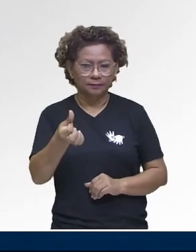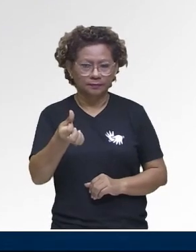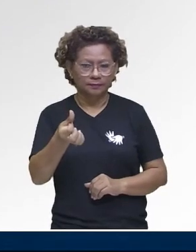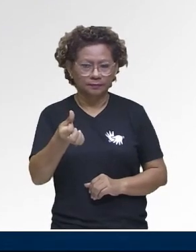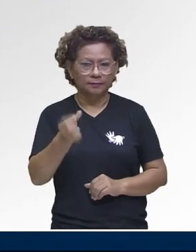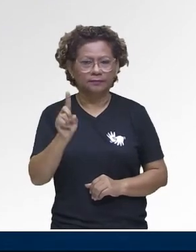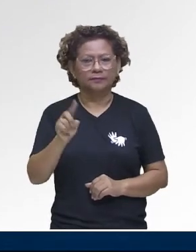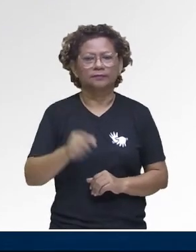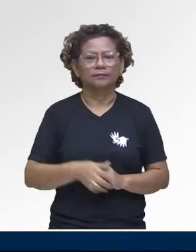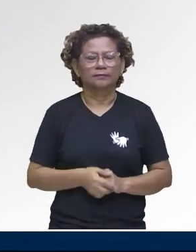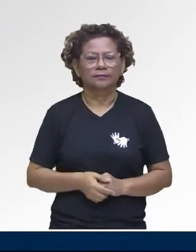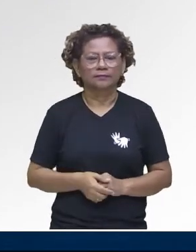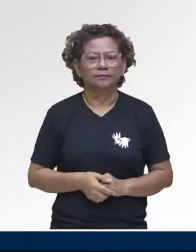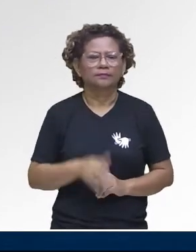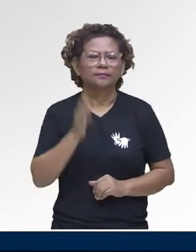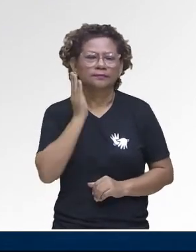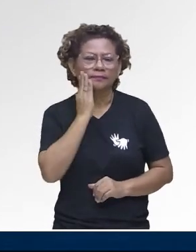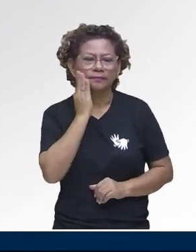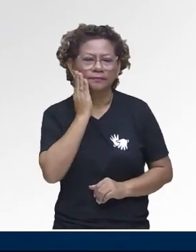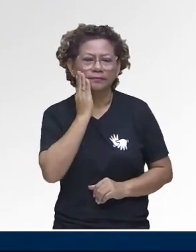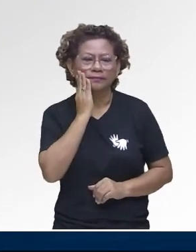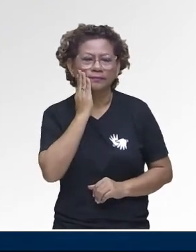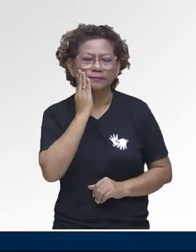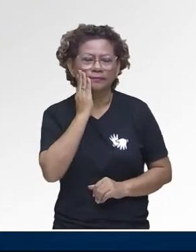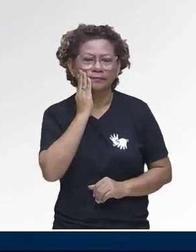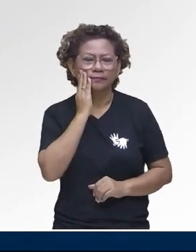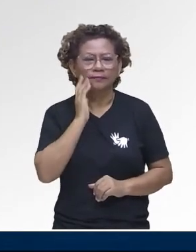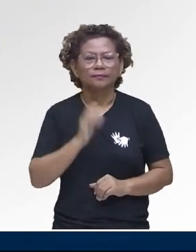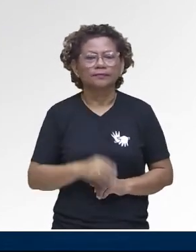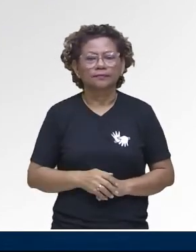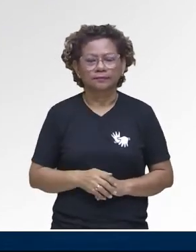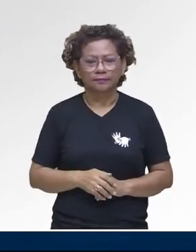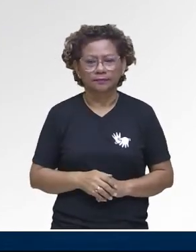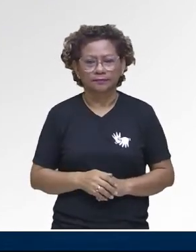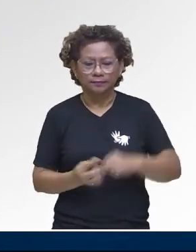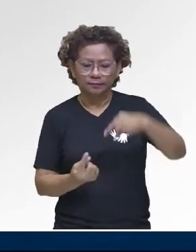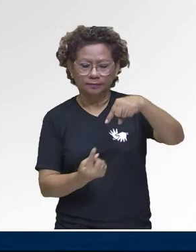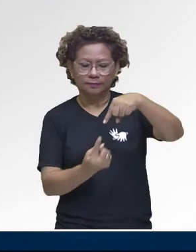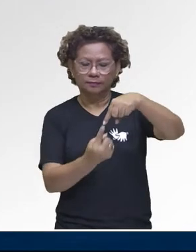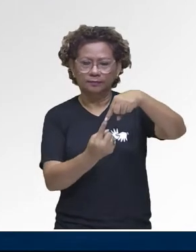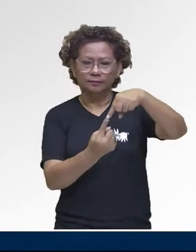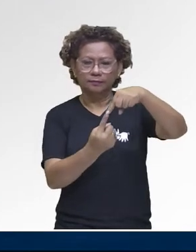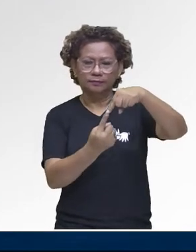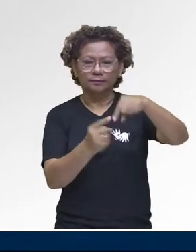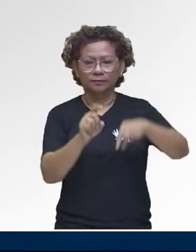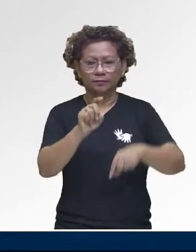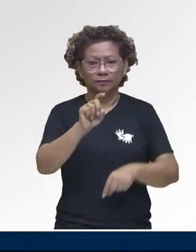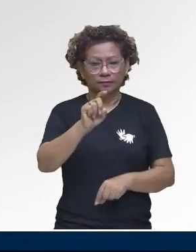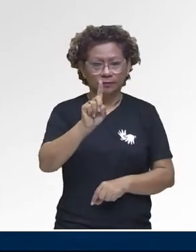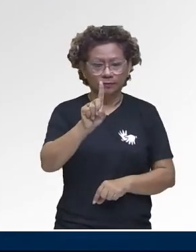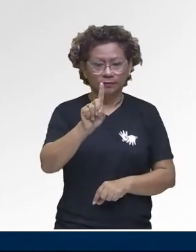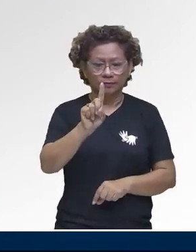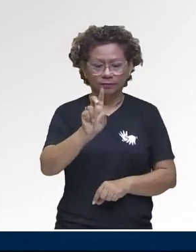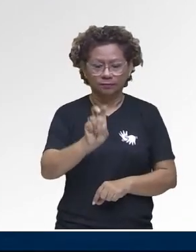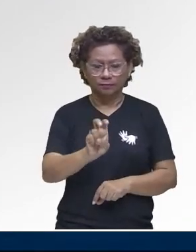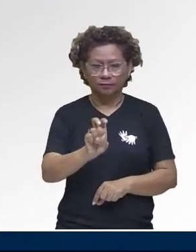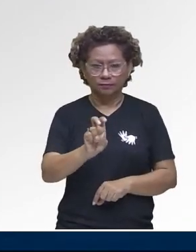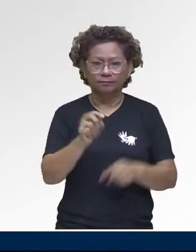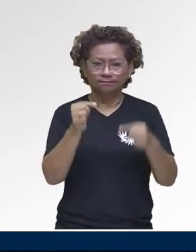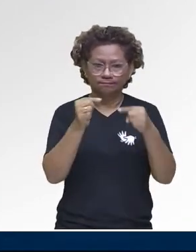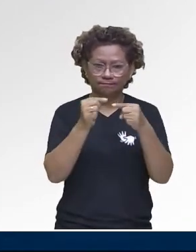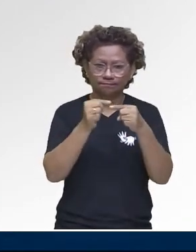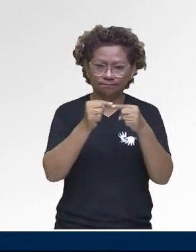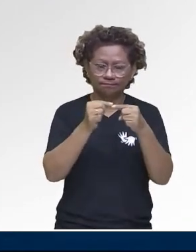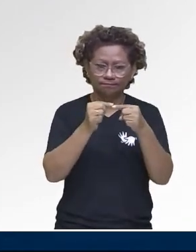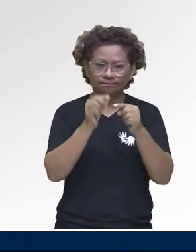vírgula. Eu sei que o 5, olha aqui, vai embaixo aqui do 1 e aqui vem para cá. Depois da vírgula a gente